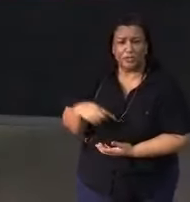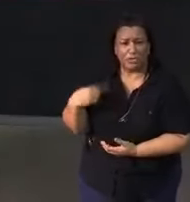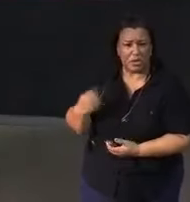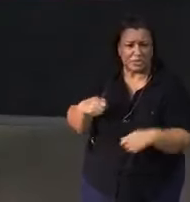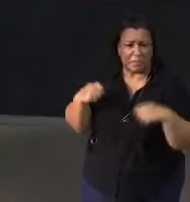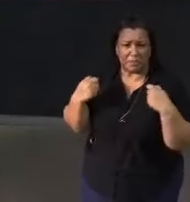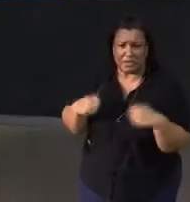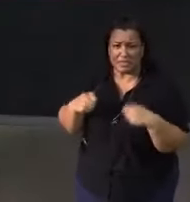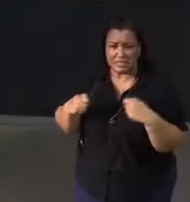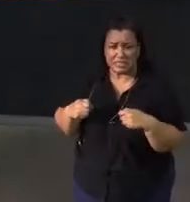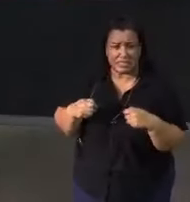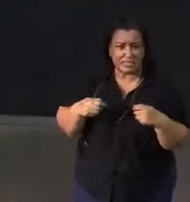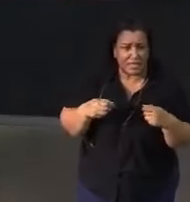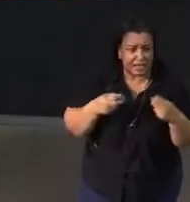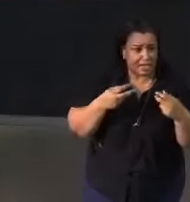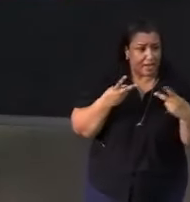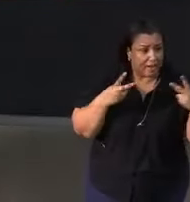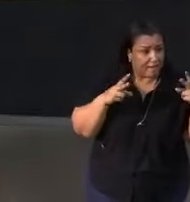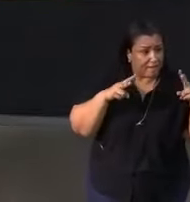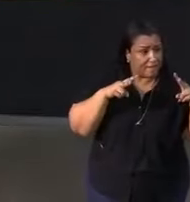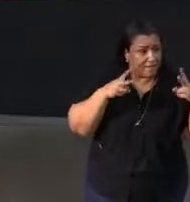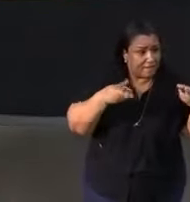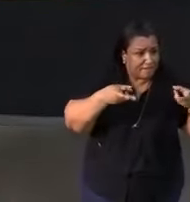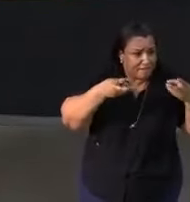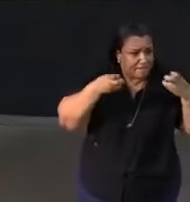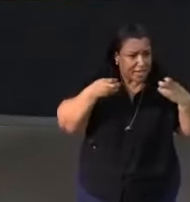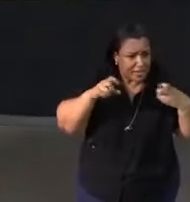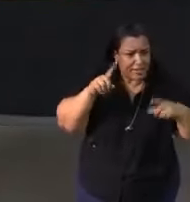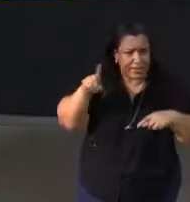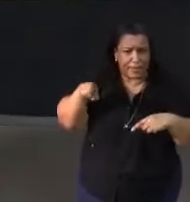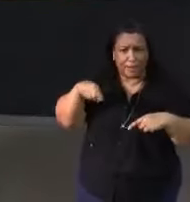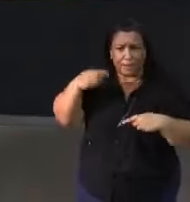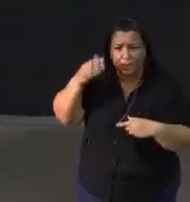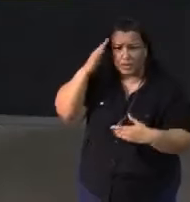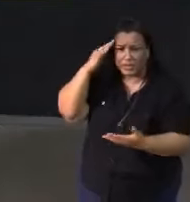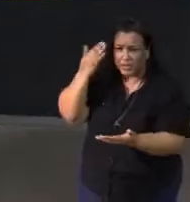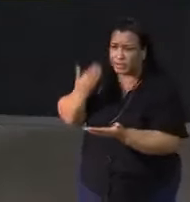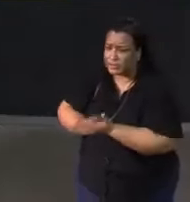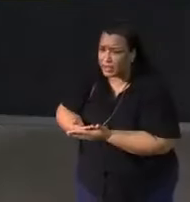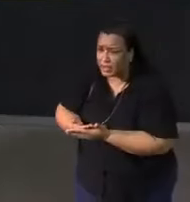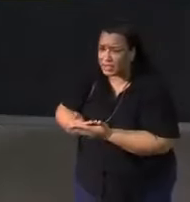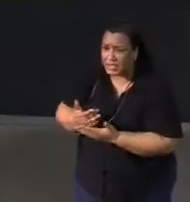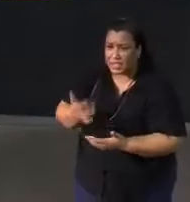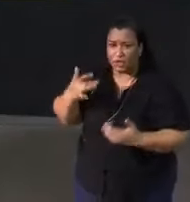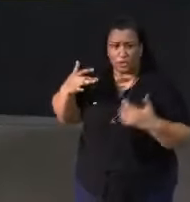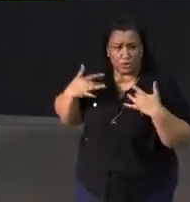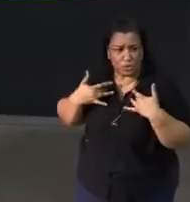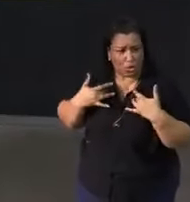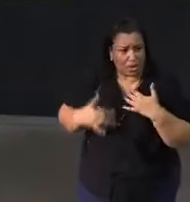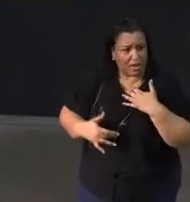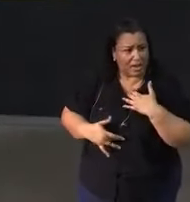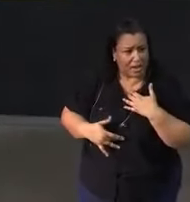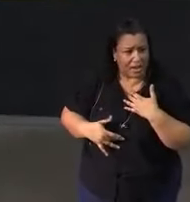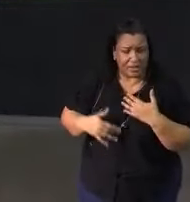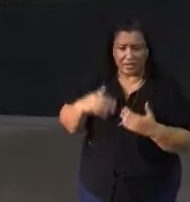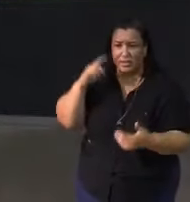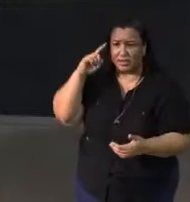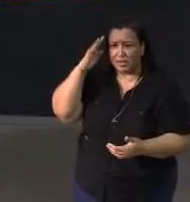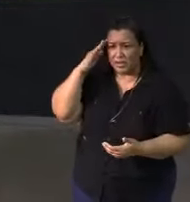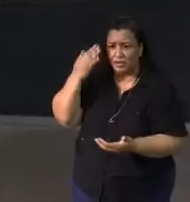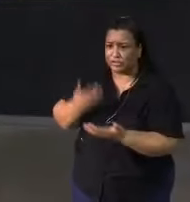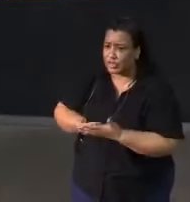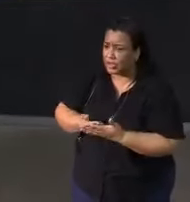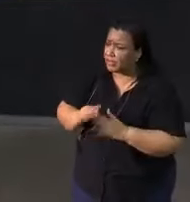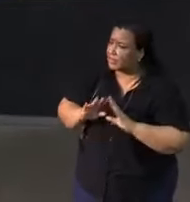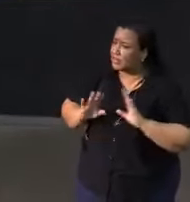que ver para crer? Que tem que sentir para crer? Que tem que tocar na ferida para crer? Que tem que ver milagres agora para crer?